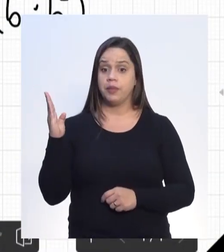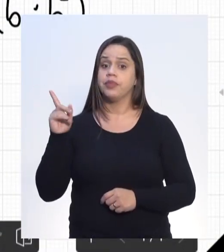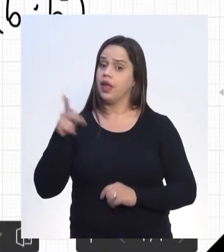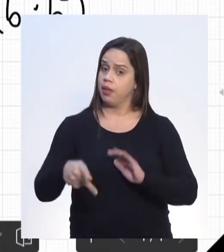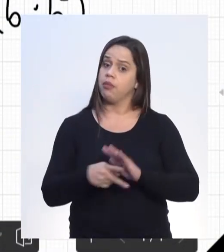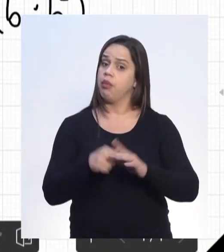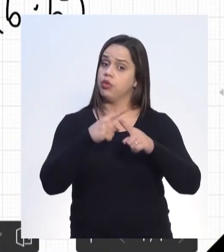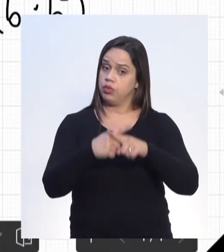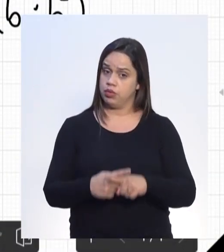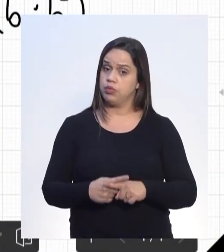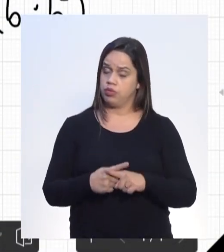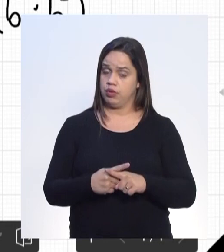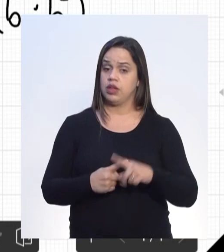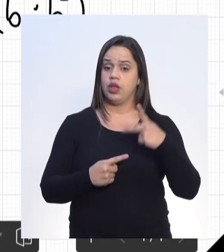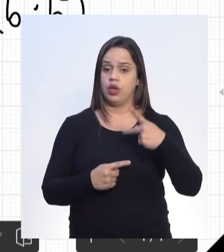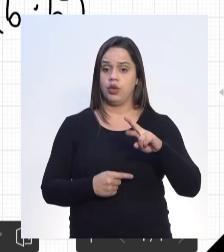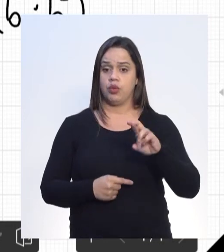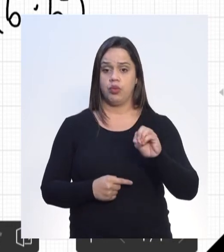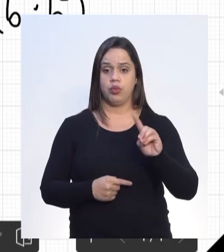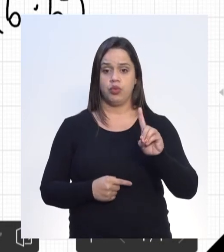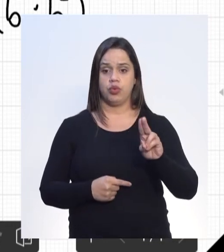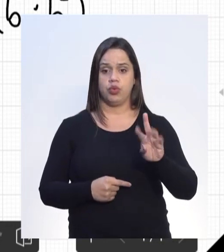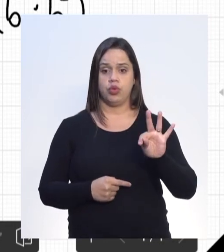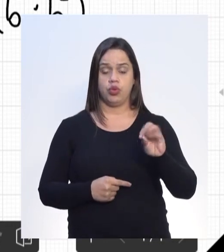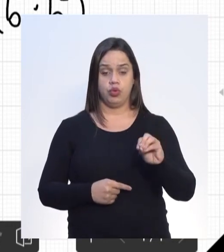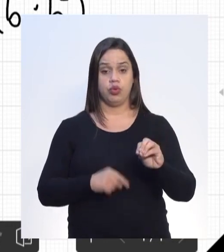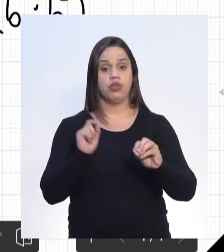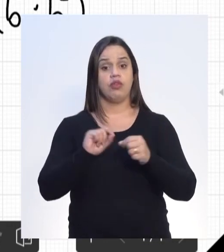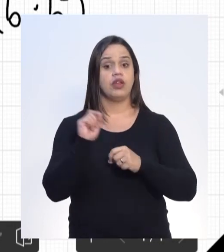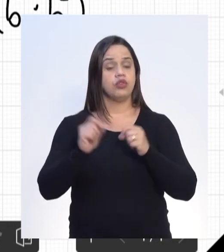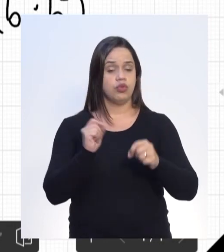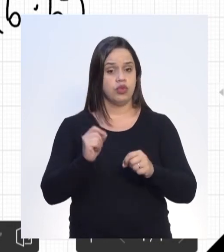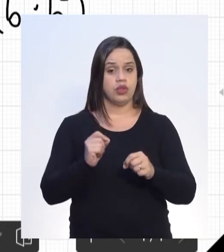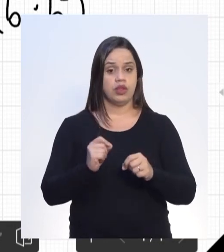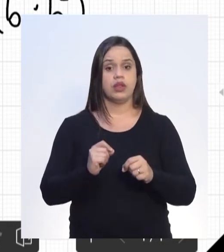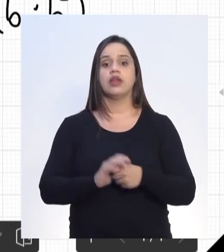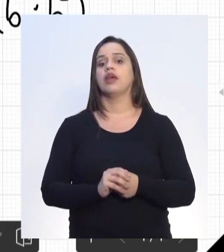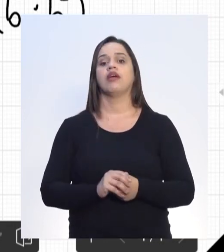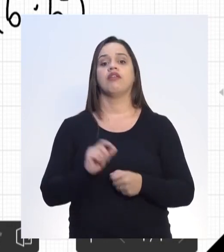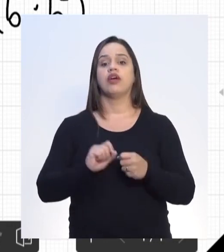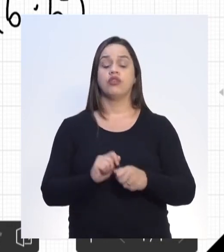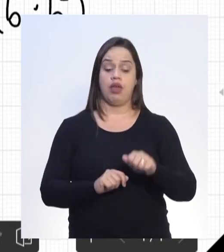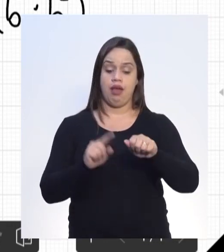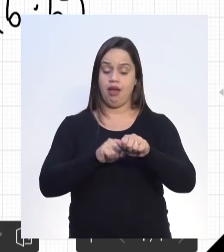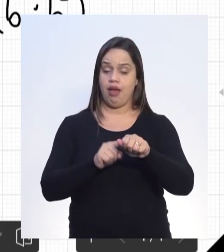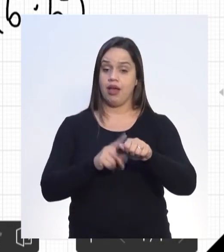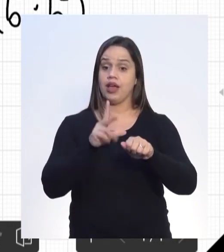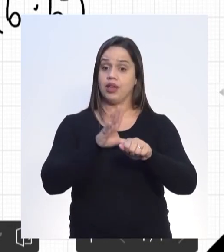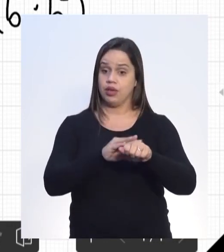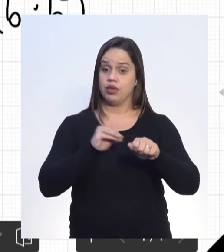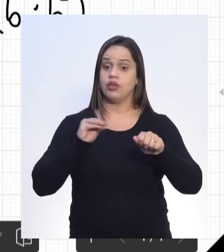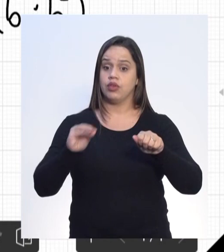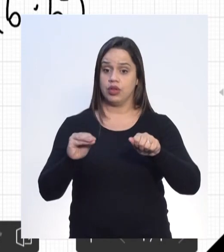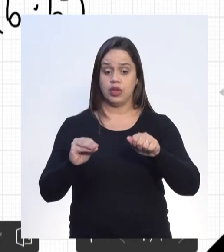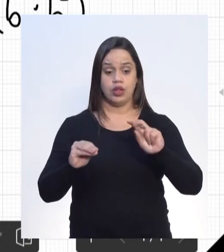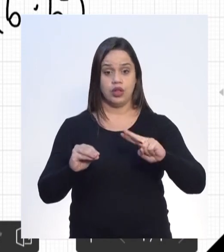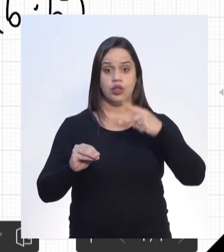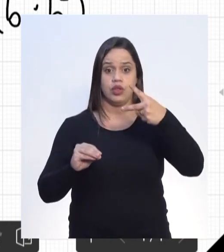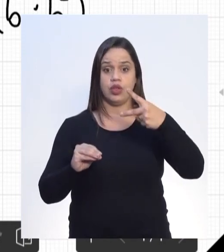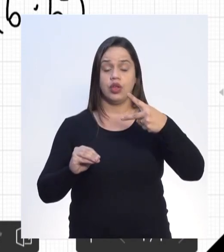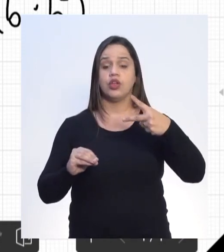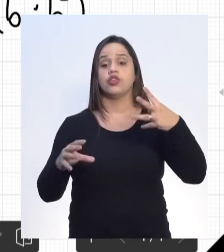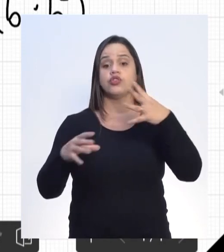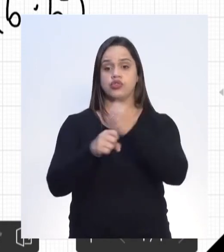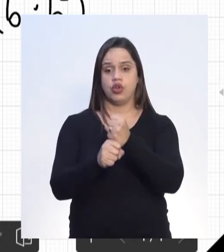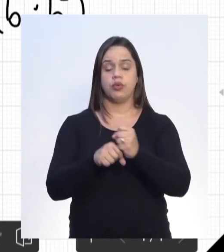Ó. Então, o que a gente faz aqui? Ó? Conserva a base e soma os expoentes. Como estamos lidando aqui com uma